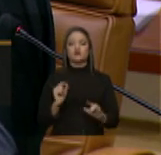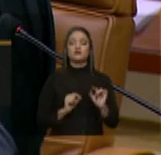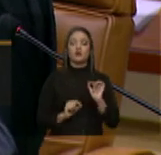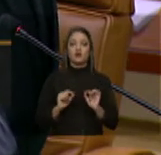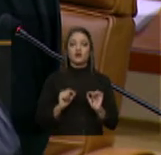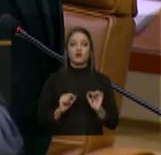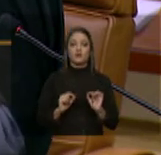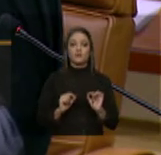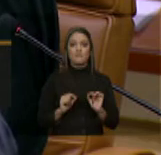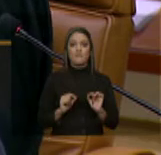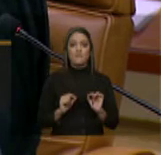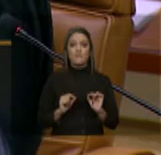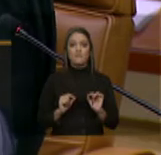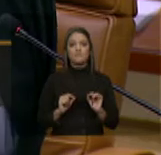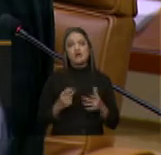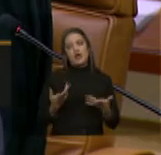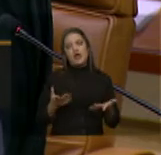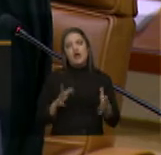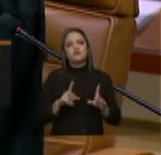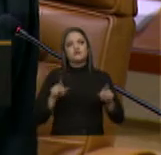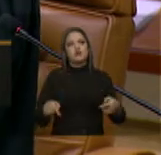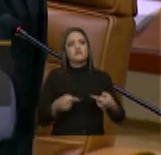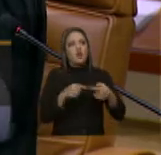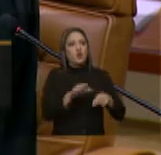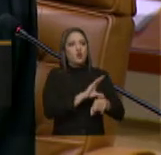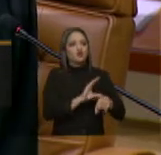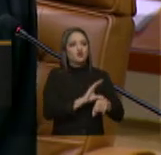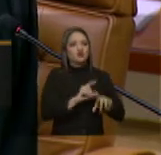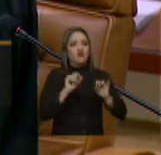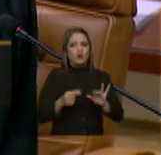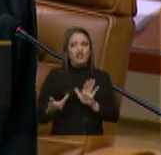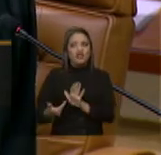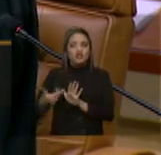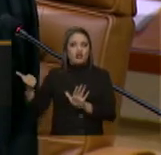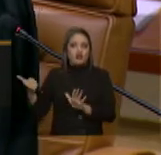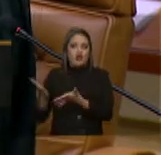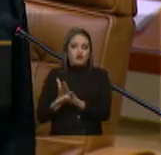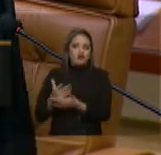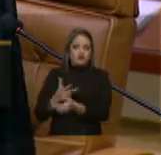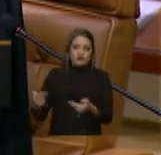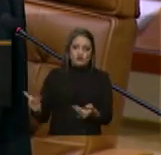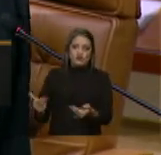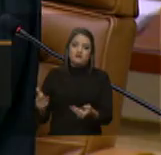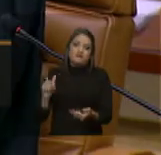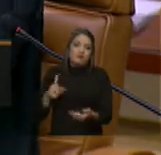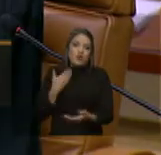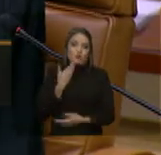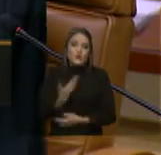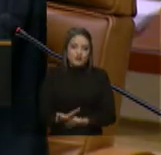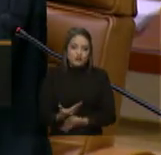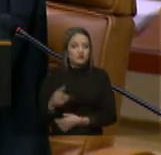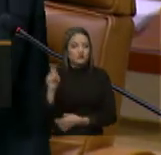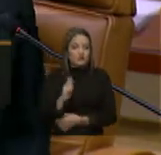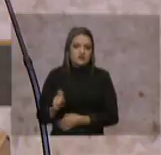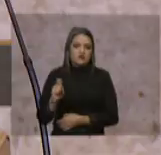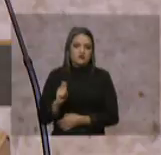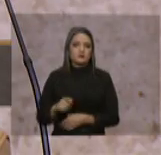declaração de constitucionalidade excludente que foi o que se pretendia aqui a requerente presidente